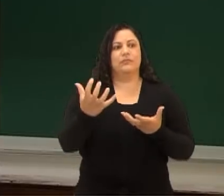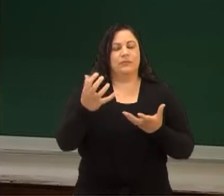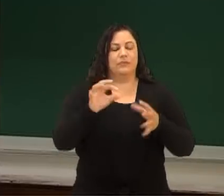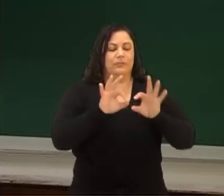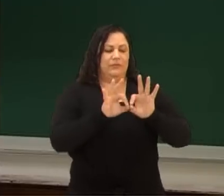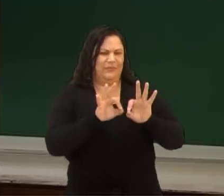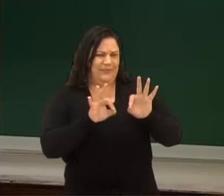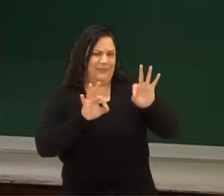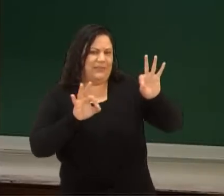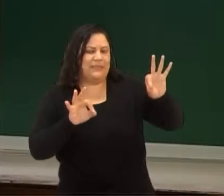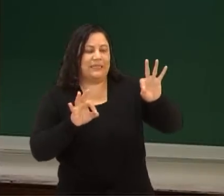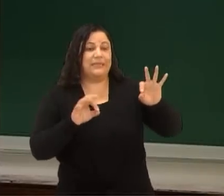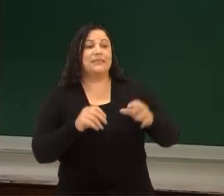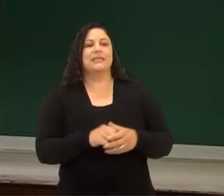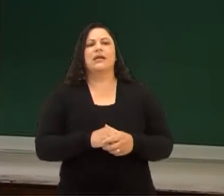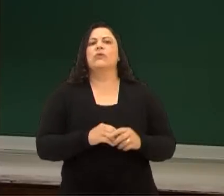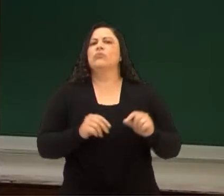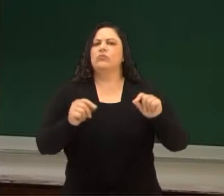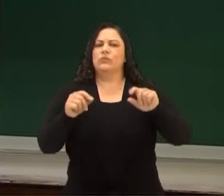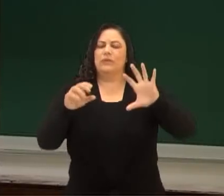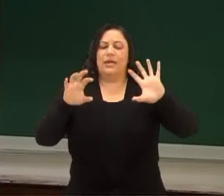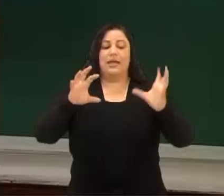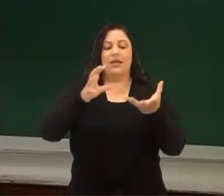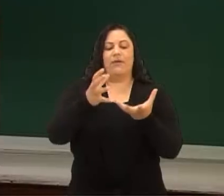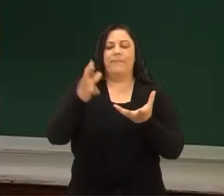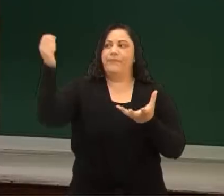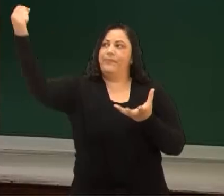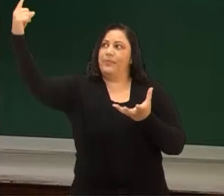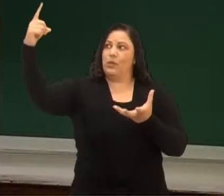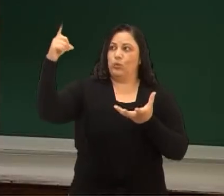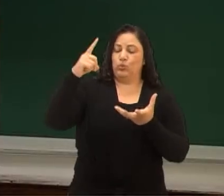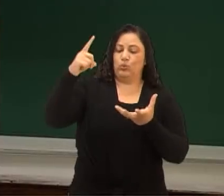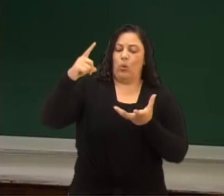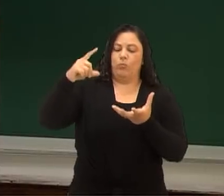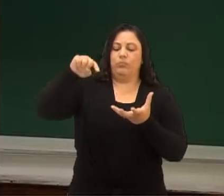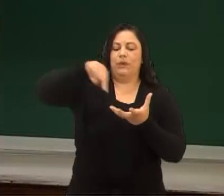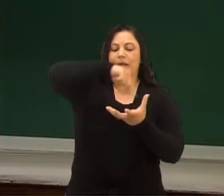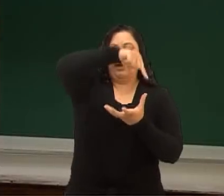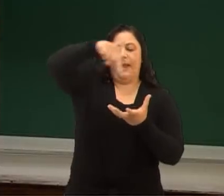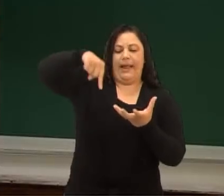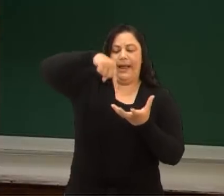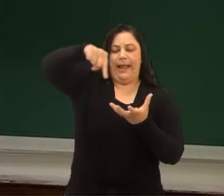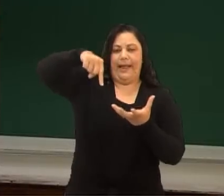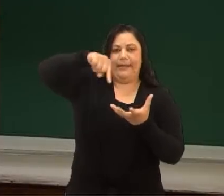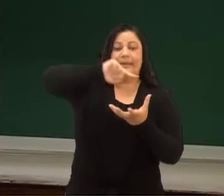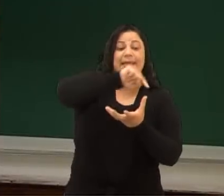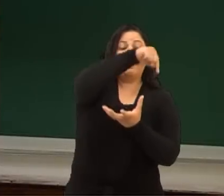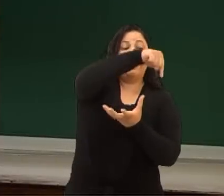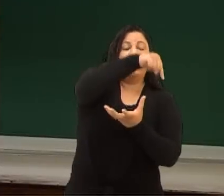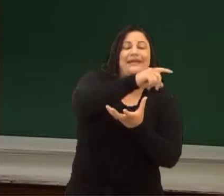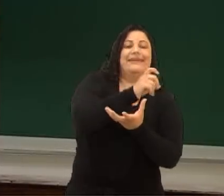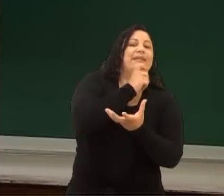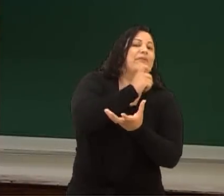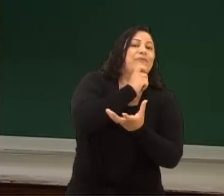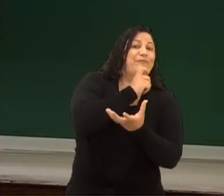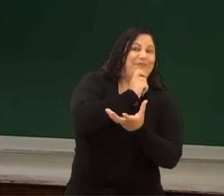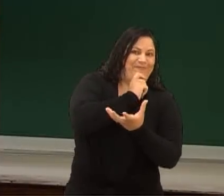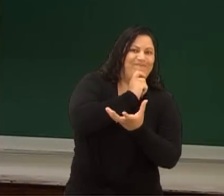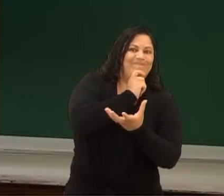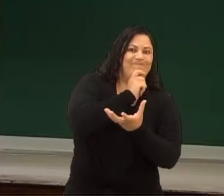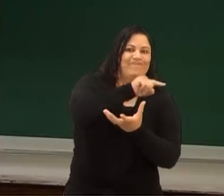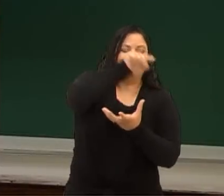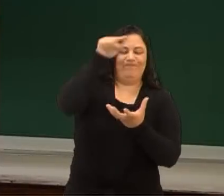uma menor luminosidade e um menor aquecimento. Por isso que a gente tem os polos como áreas polares,